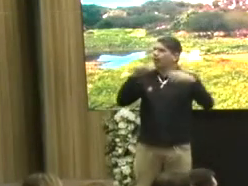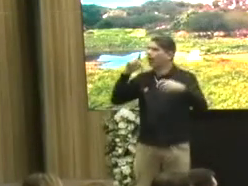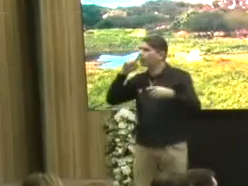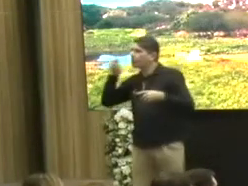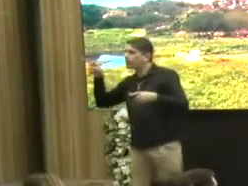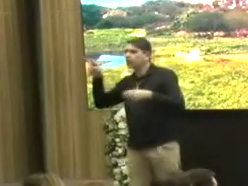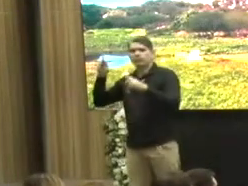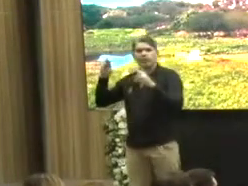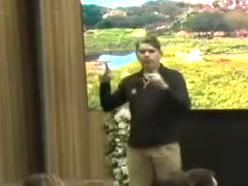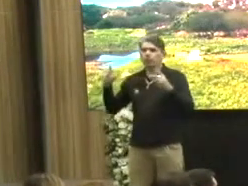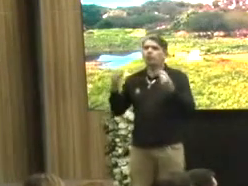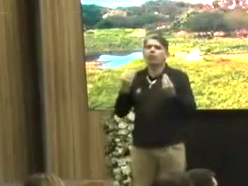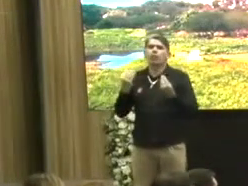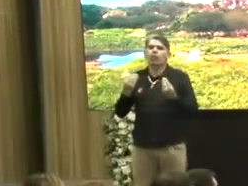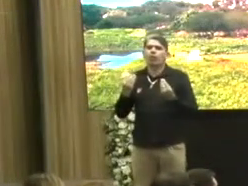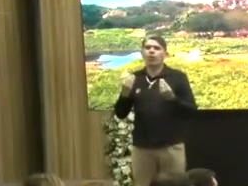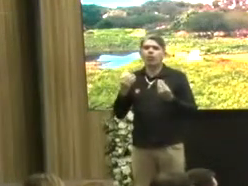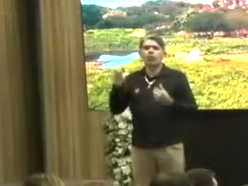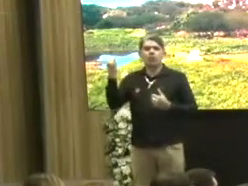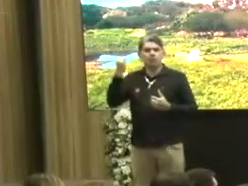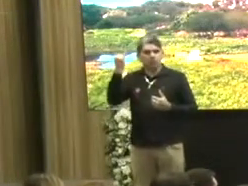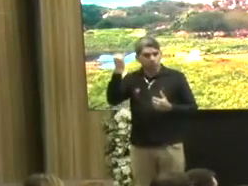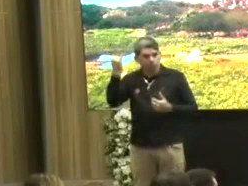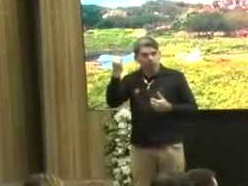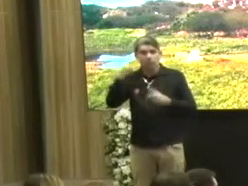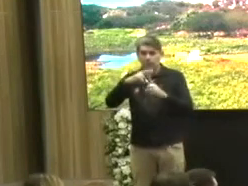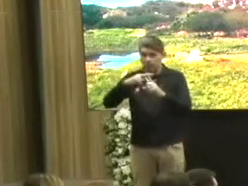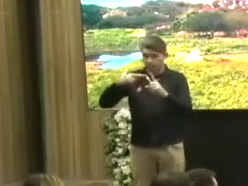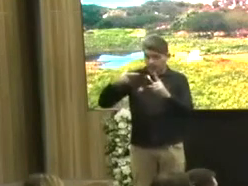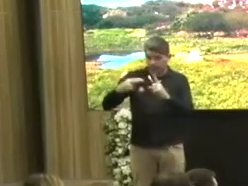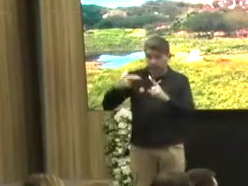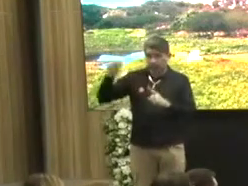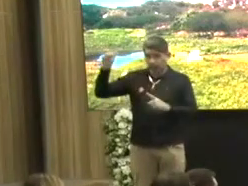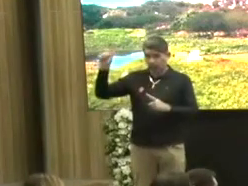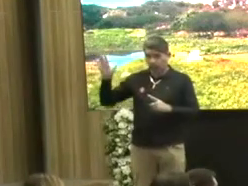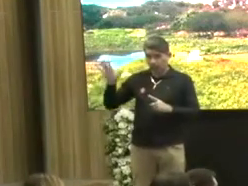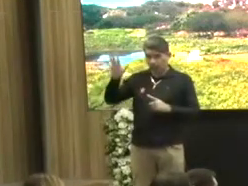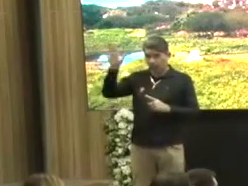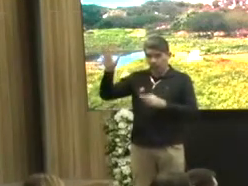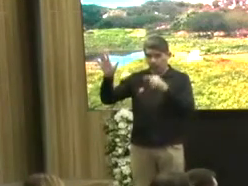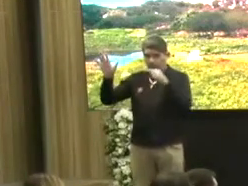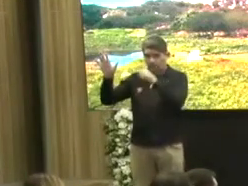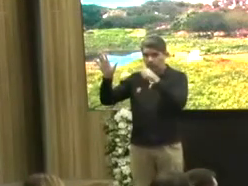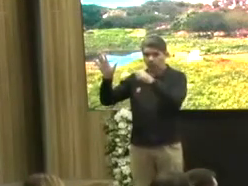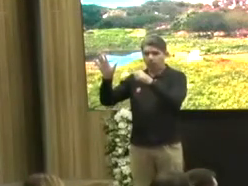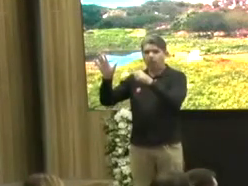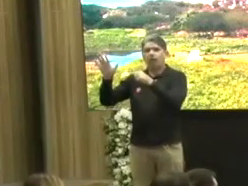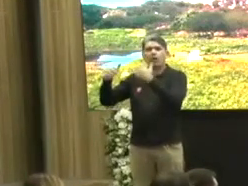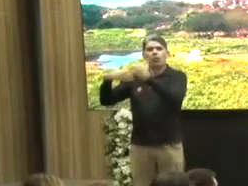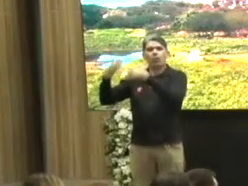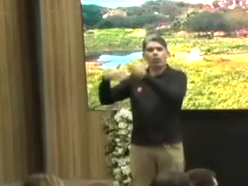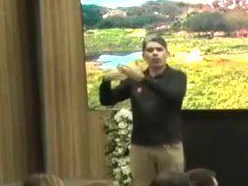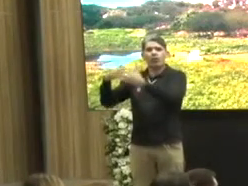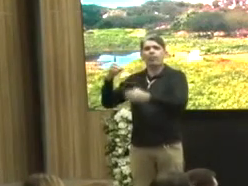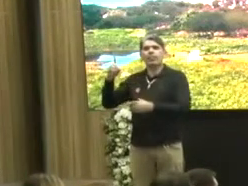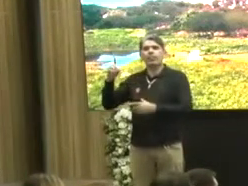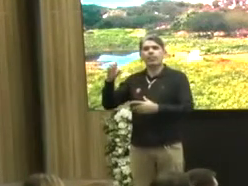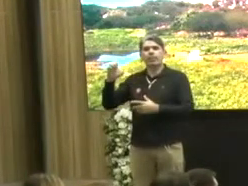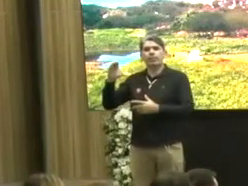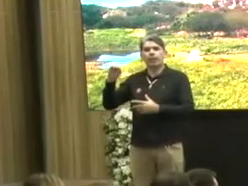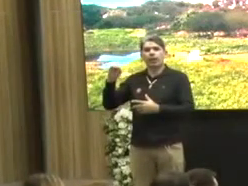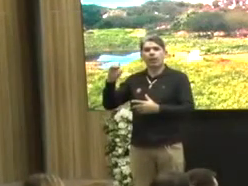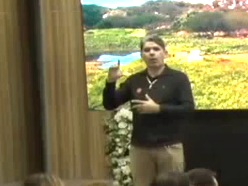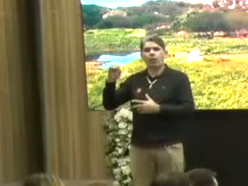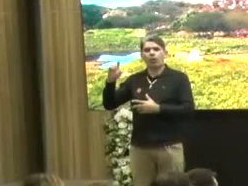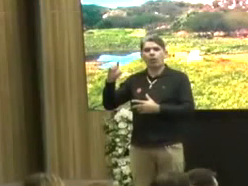muito importante nessa perspectiva do orientalismo e da construção toda é que os decoloniais vão se